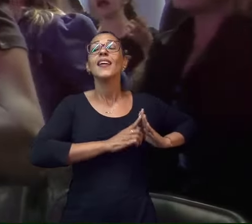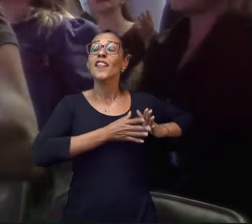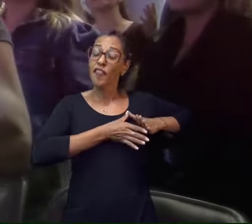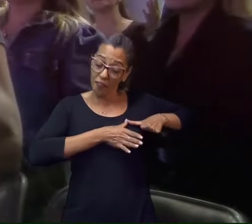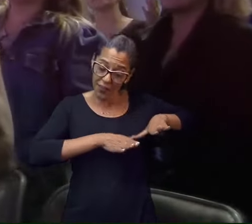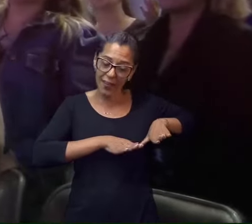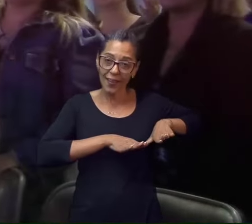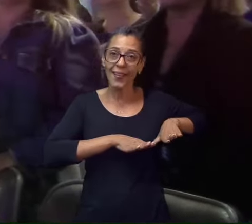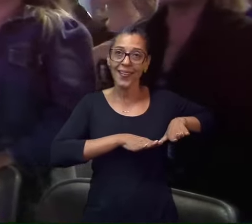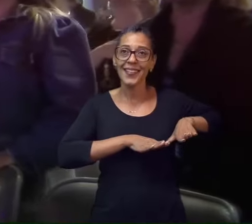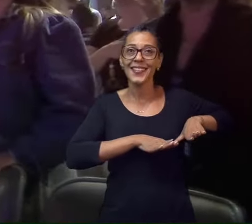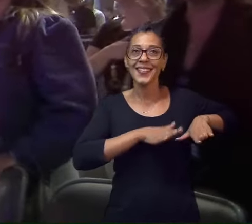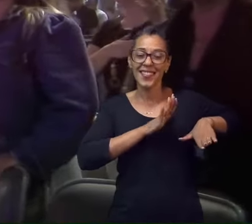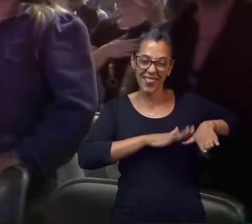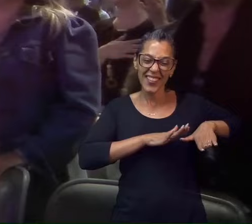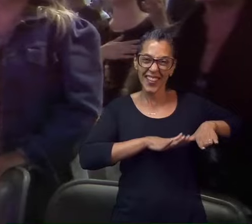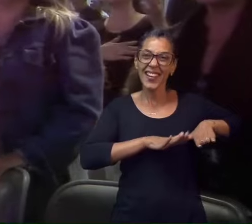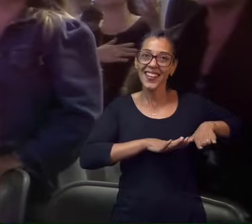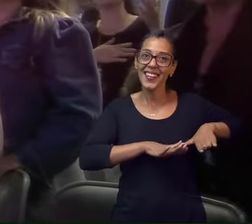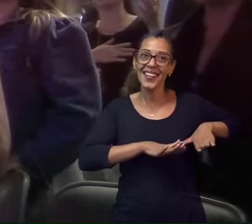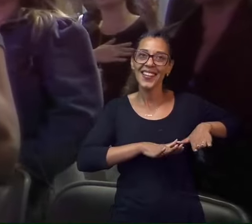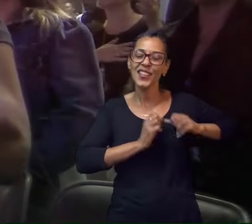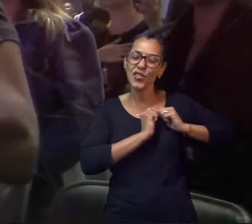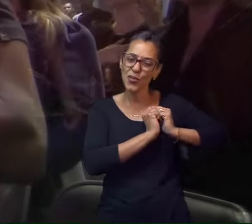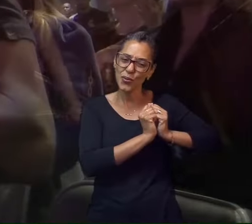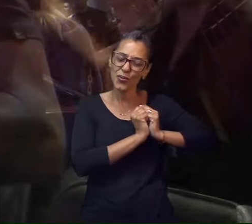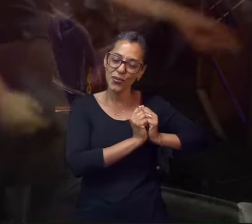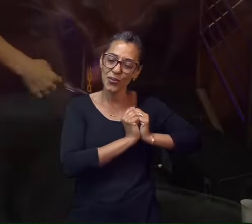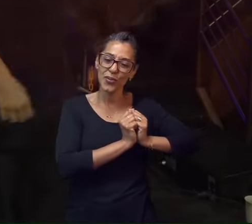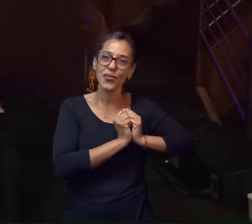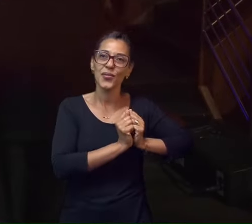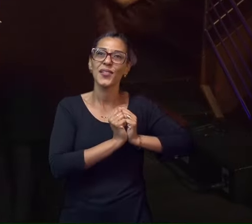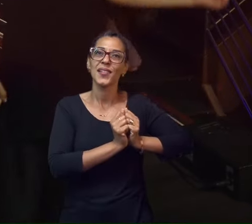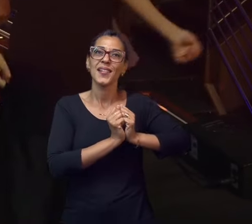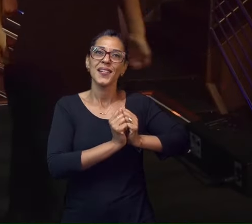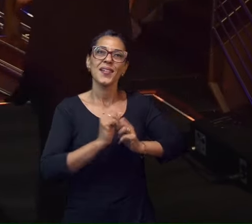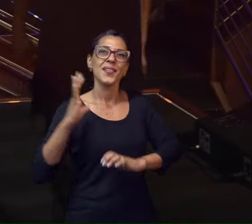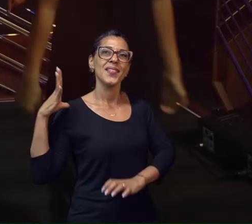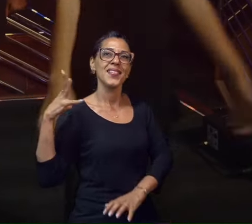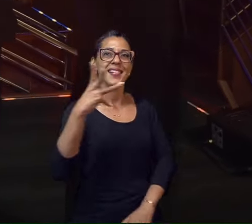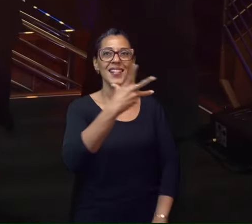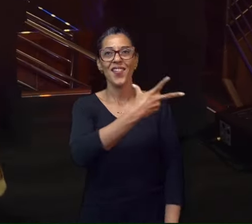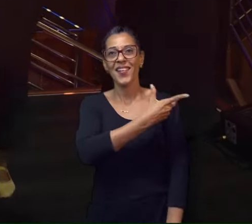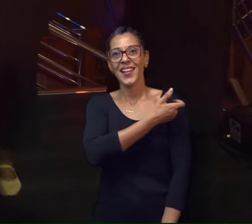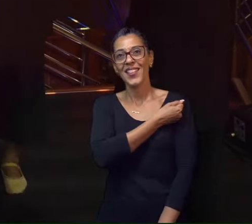ficar senhor ficar Senhor meu salvador